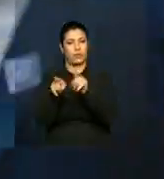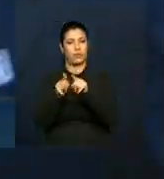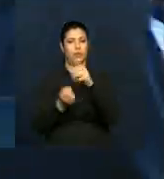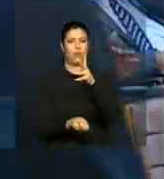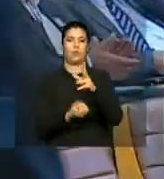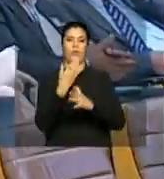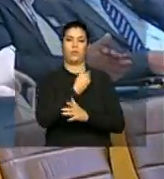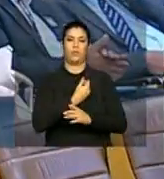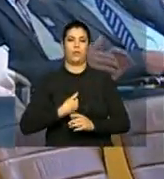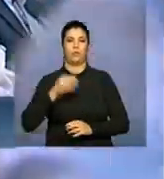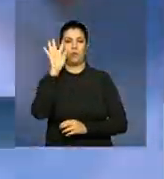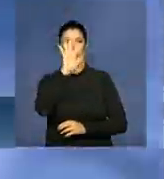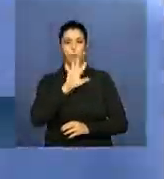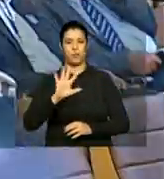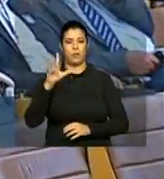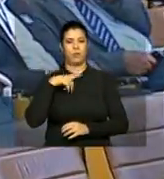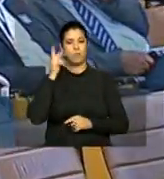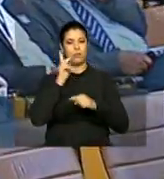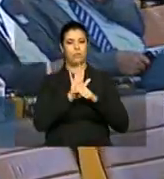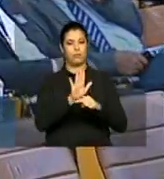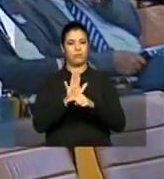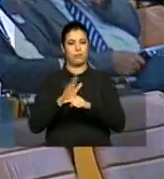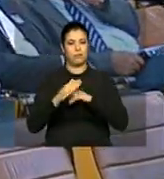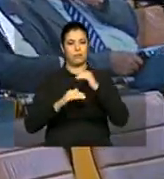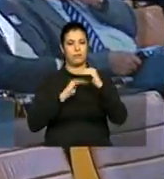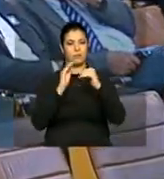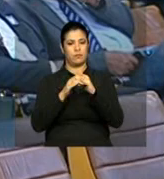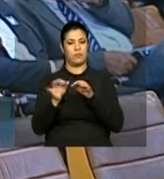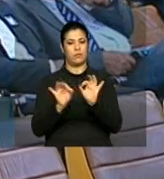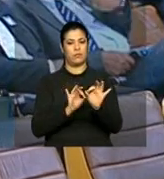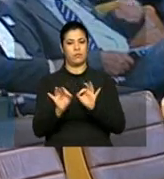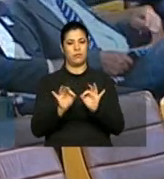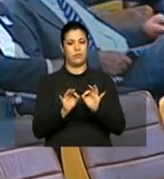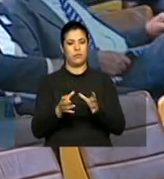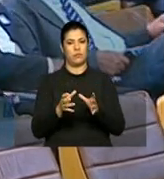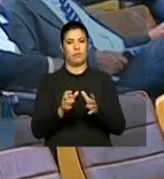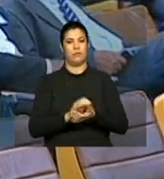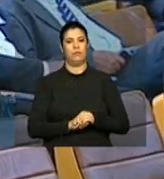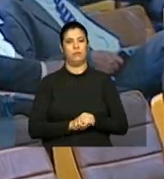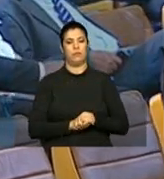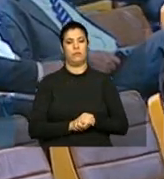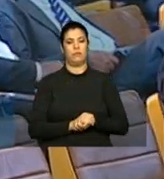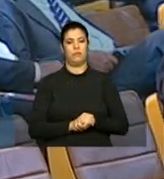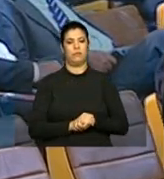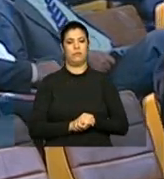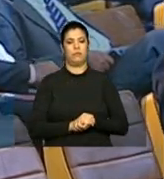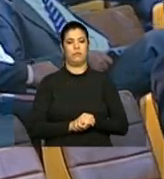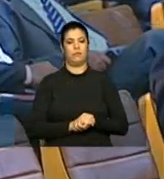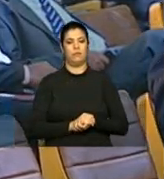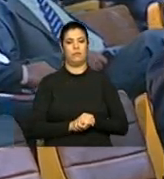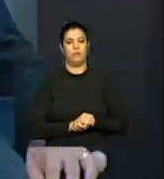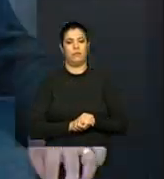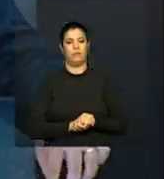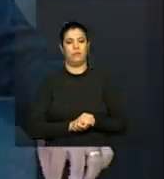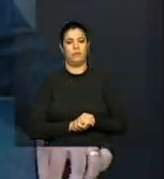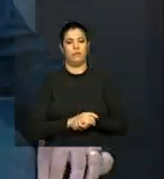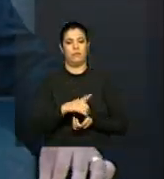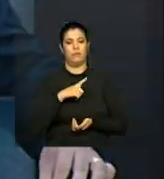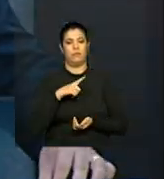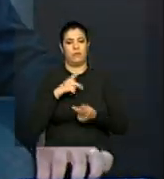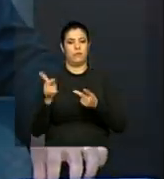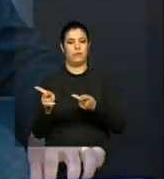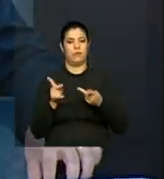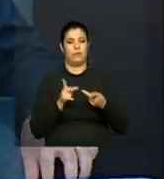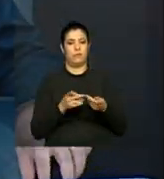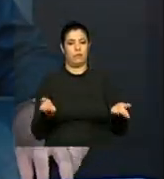criado pelo governo federal para auxiliar a construção do plano plurianual de forma democrática. Convidamos a fazer uso